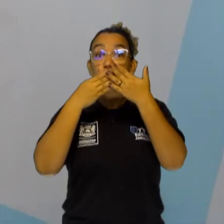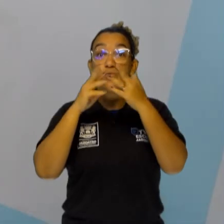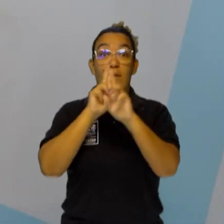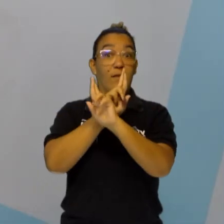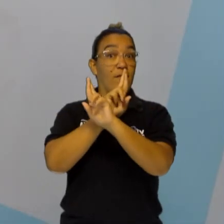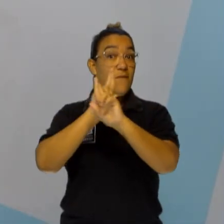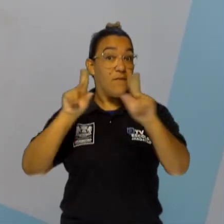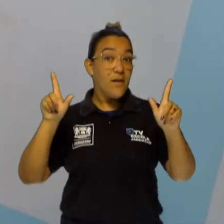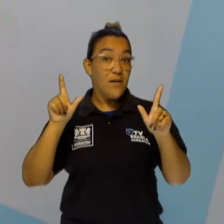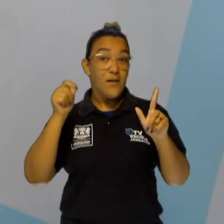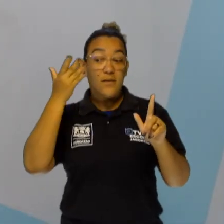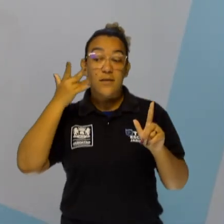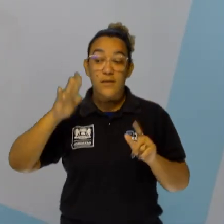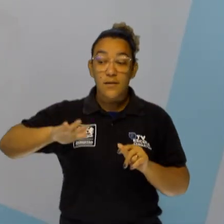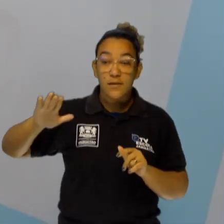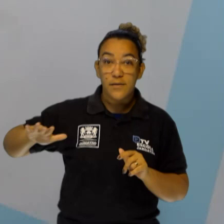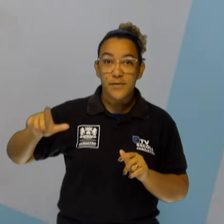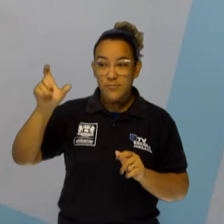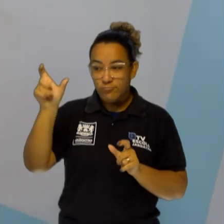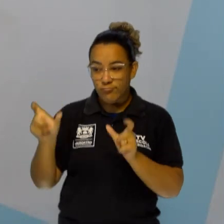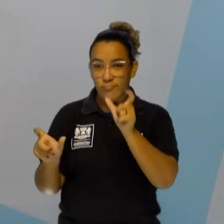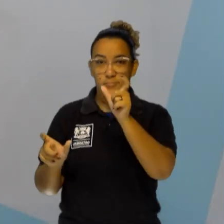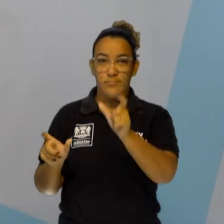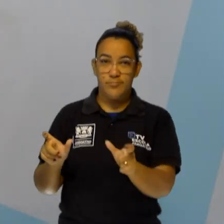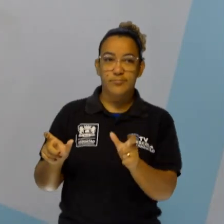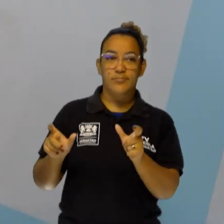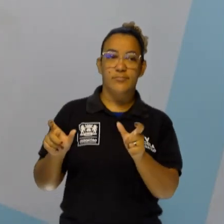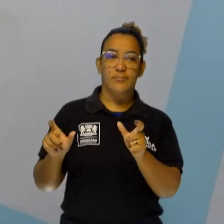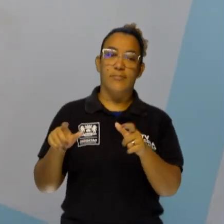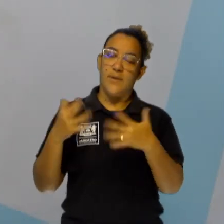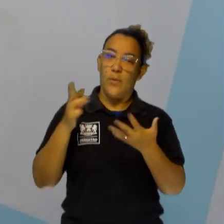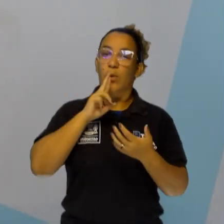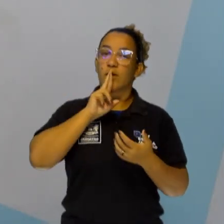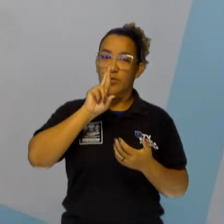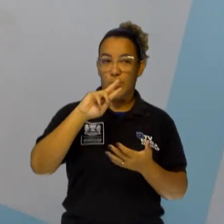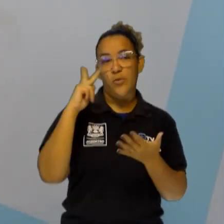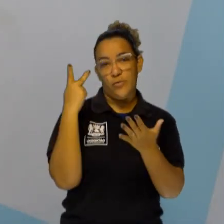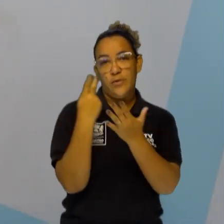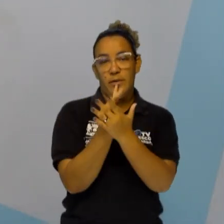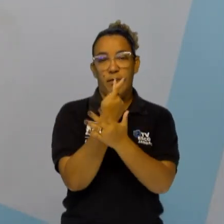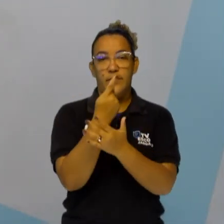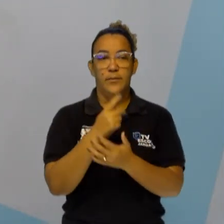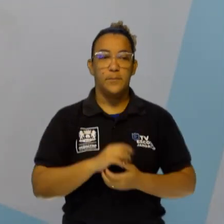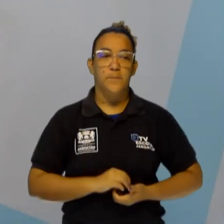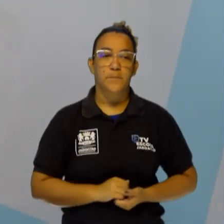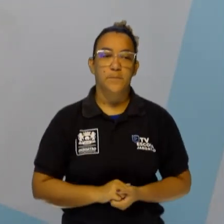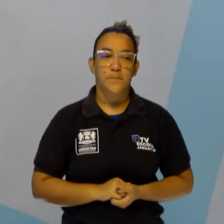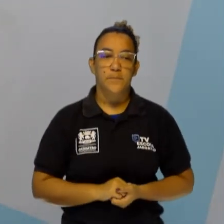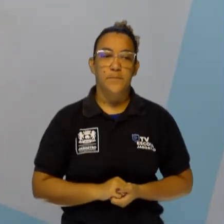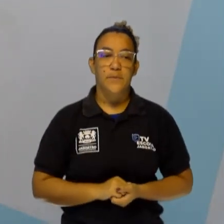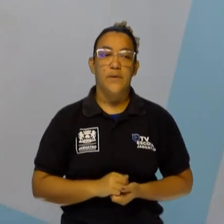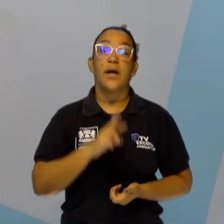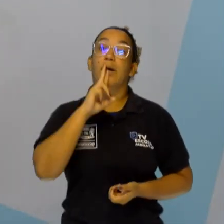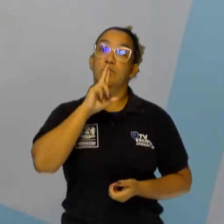duas crianças. Por isso que o item D não atende por completo a nossa resolução. A nossa resposta permanece lá direitinho como a letra